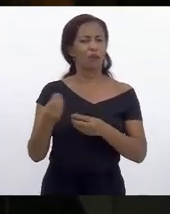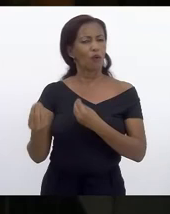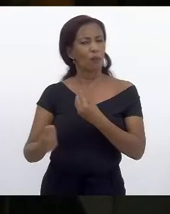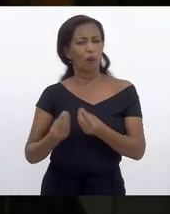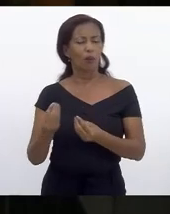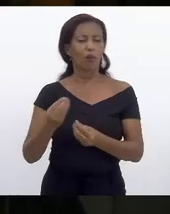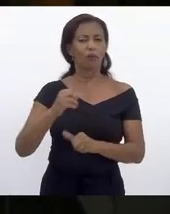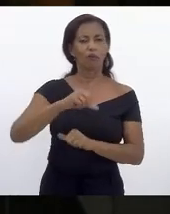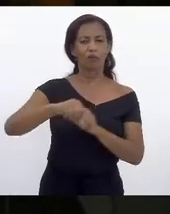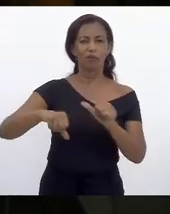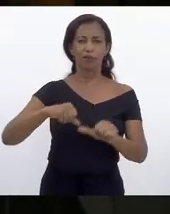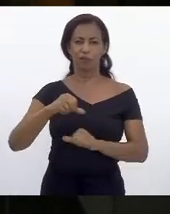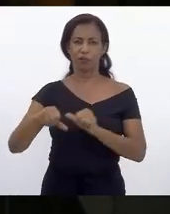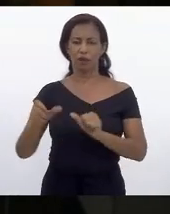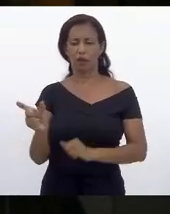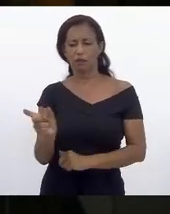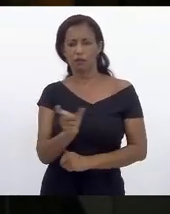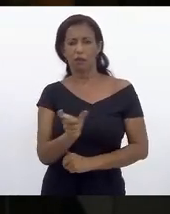foi trocado esse plano,